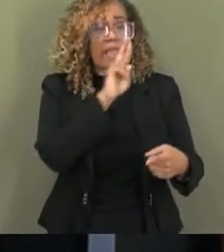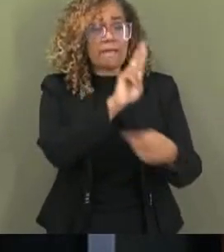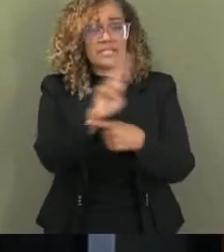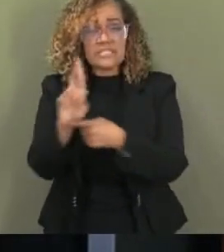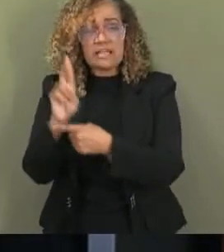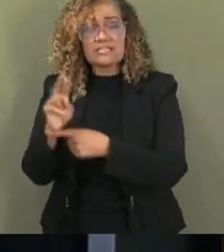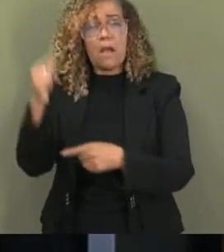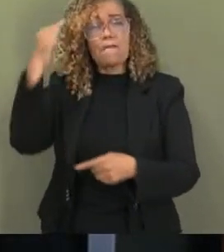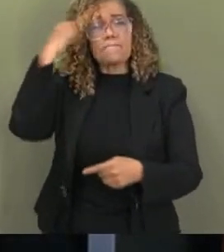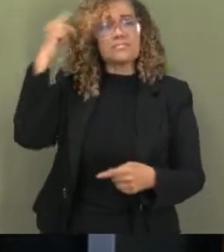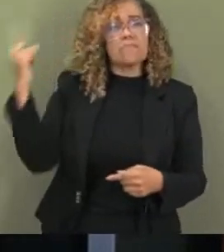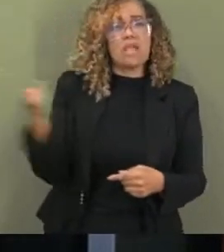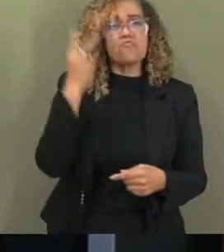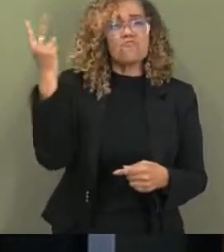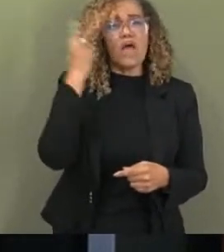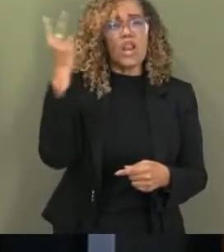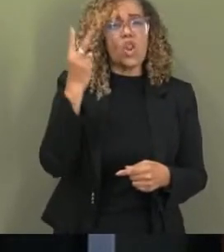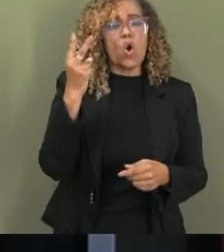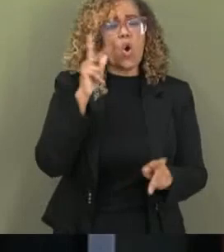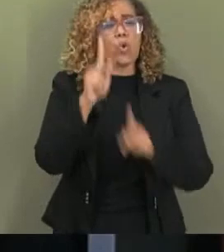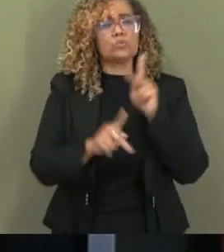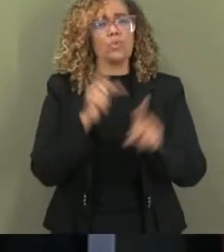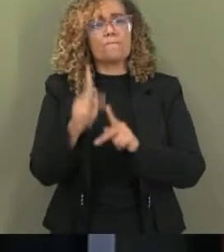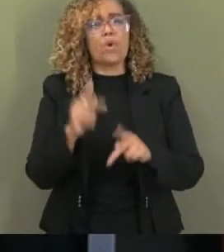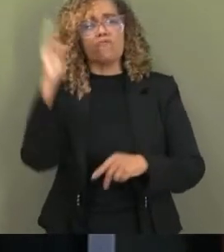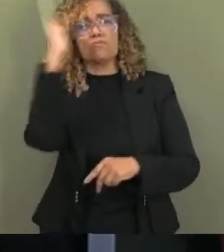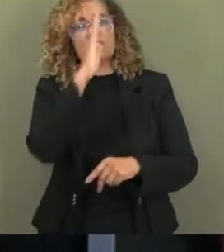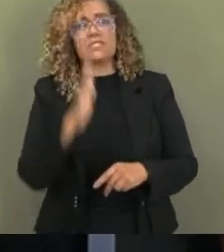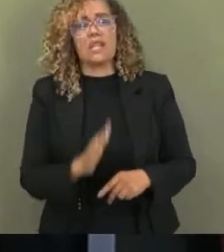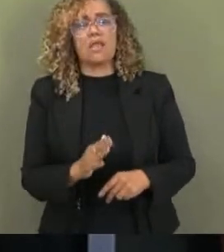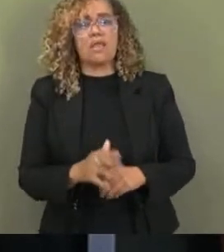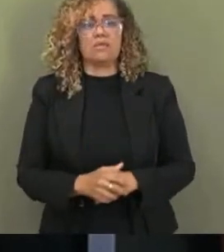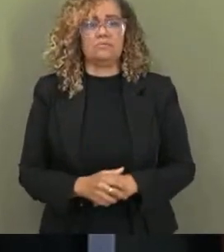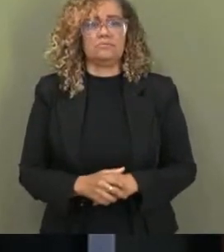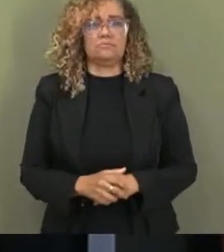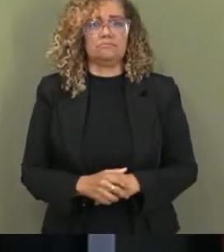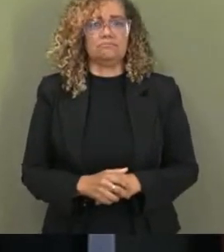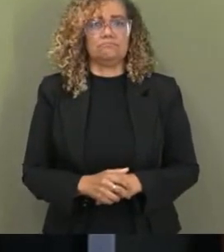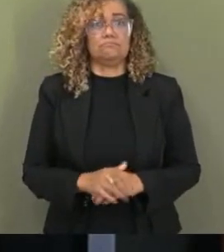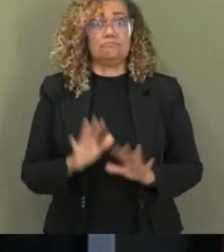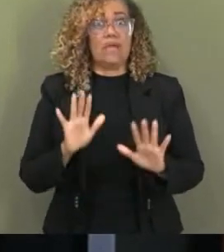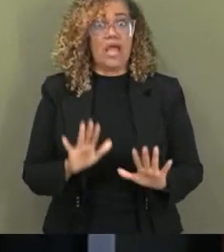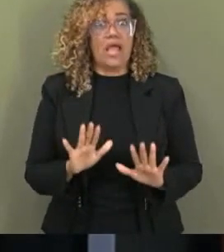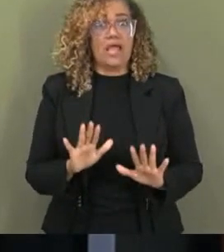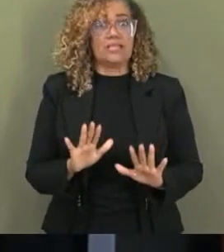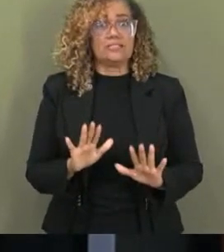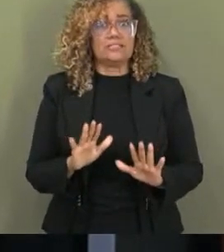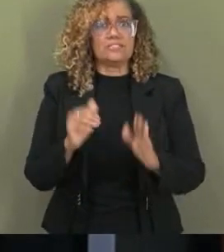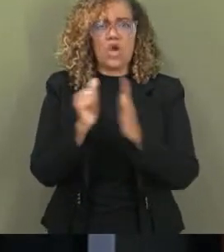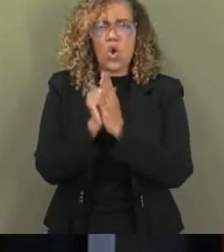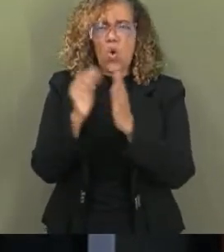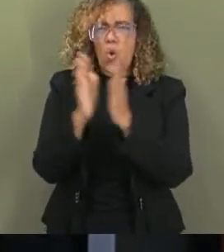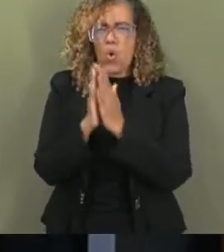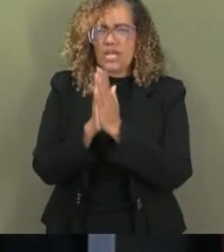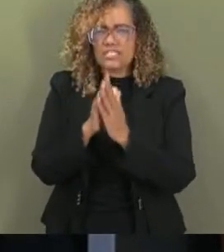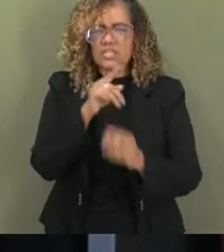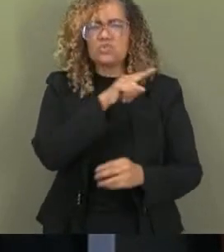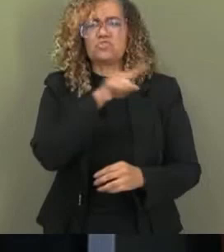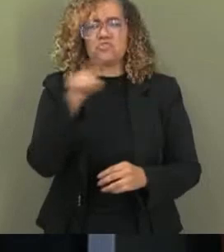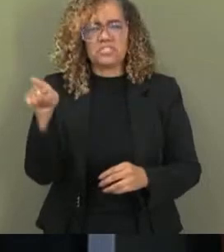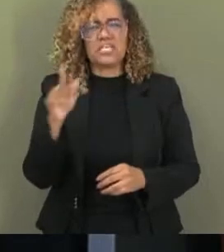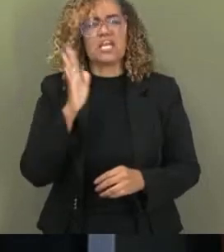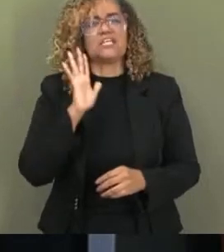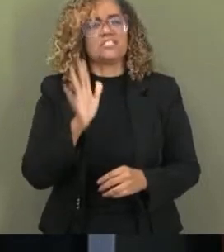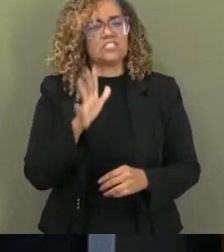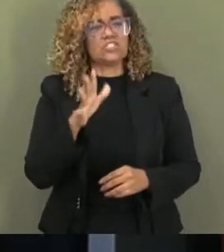dos valores, dos princípios do povo brasileiro. Agora as orações de vocês foram